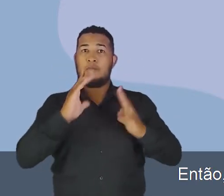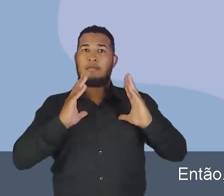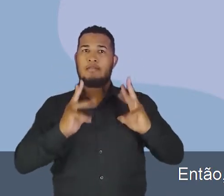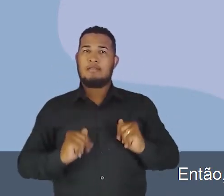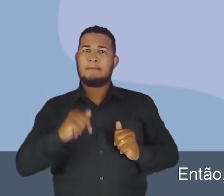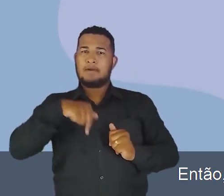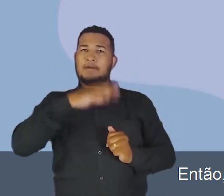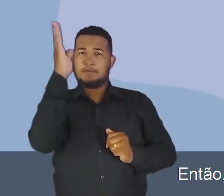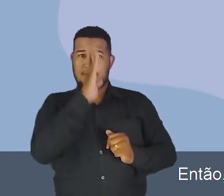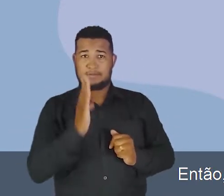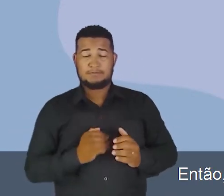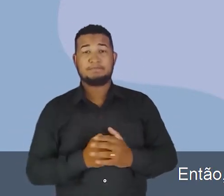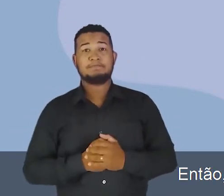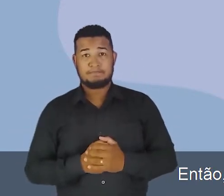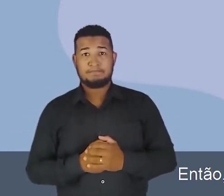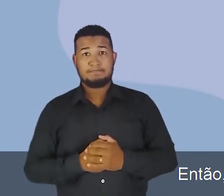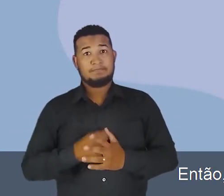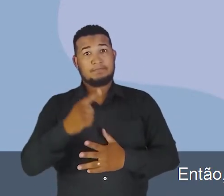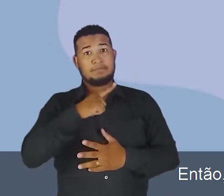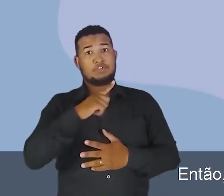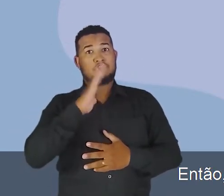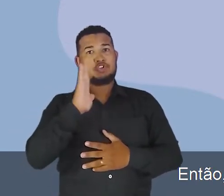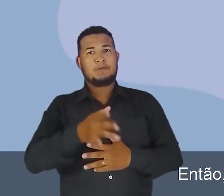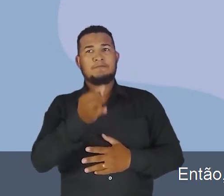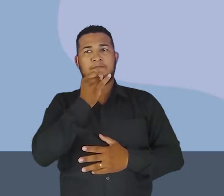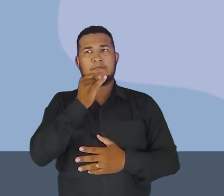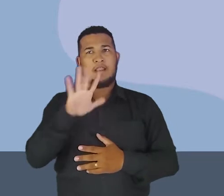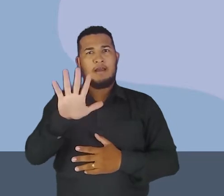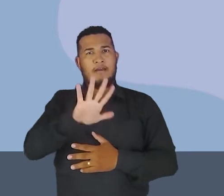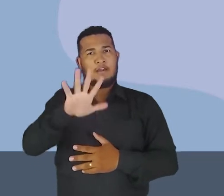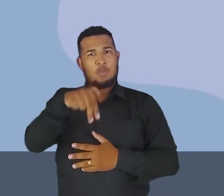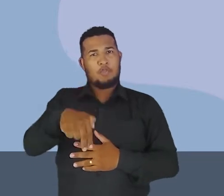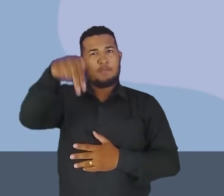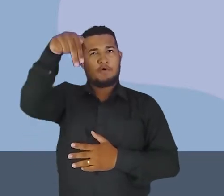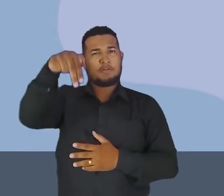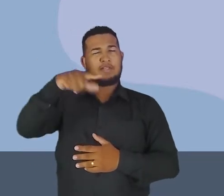Brasil. Então, nós temos aí, você pode observar que na região norte,